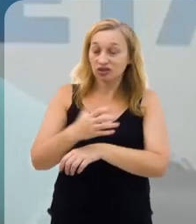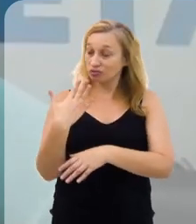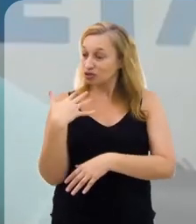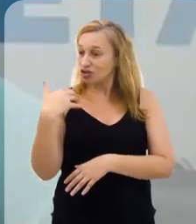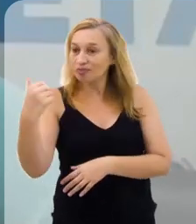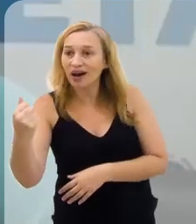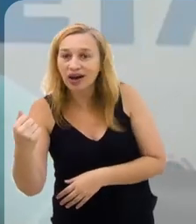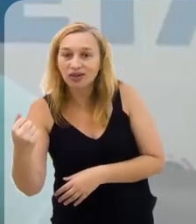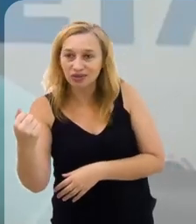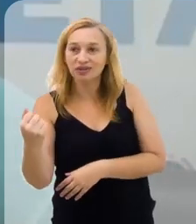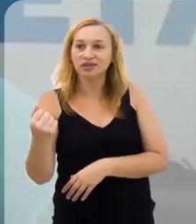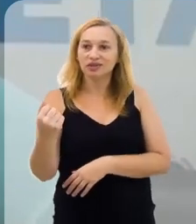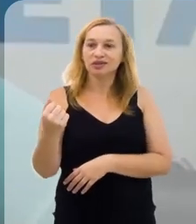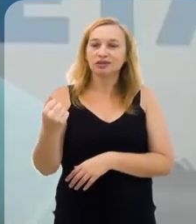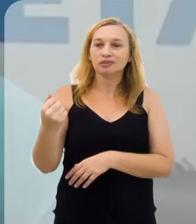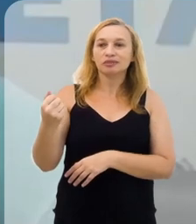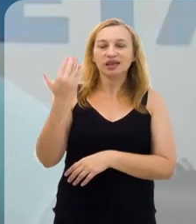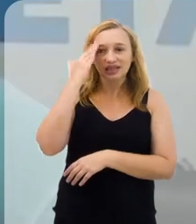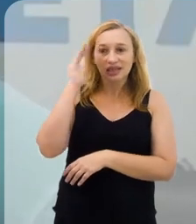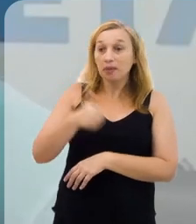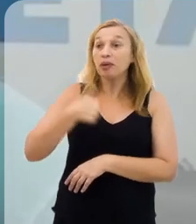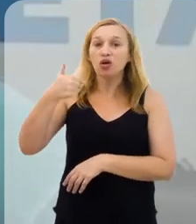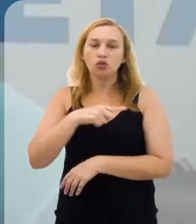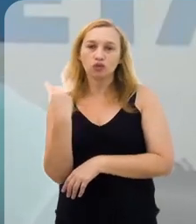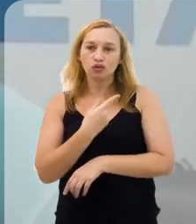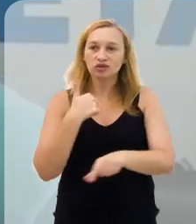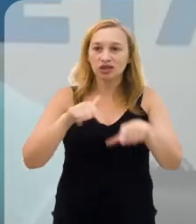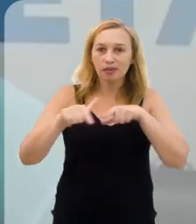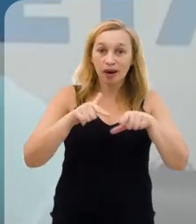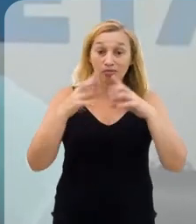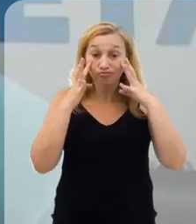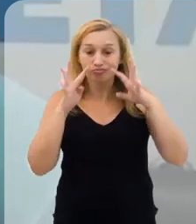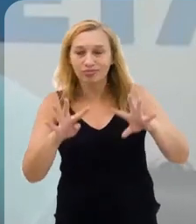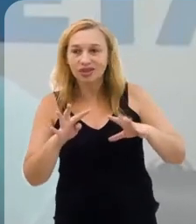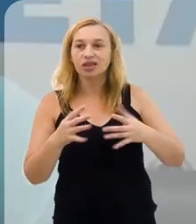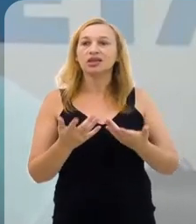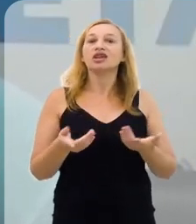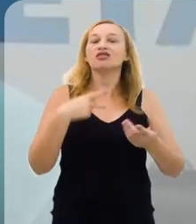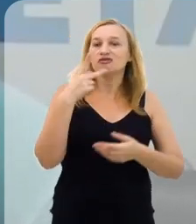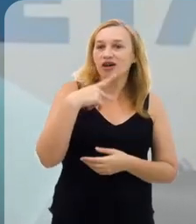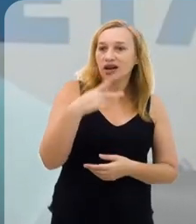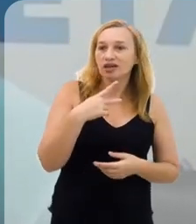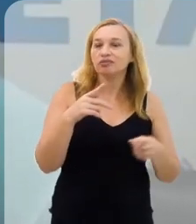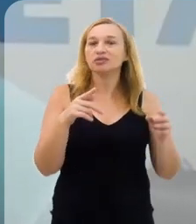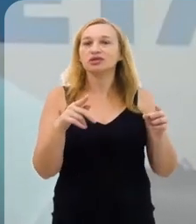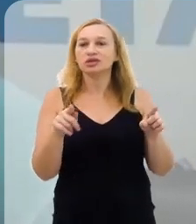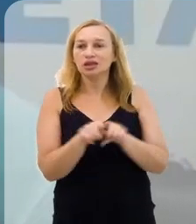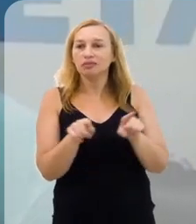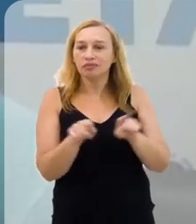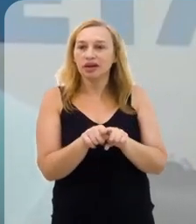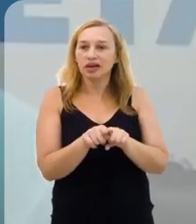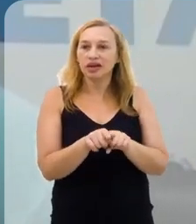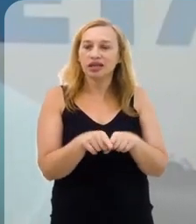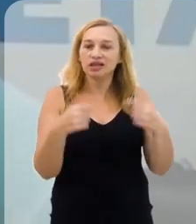três deputadas estaduais que nos chamaram e nos ouviram de forma bastante criteriosa e